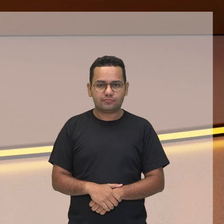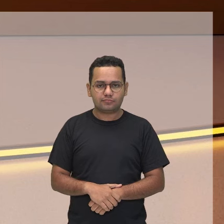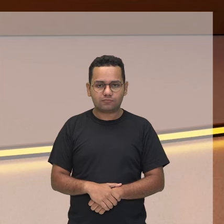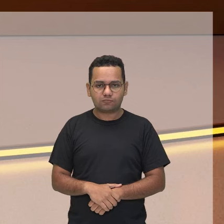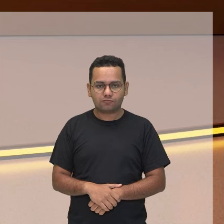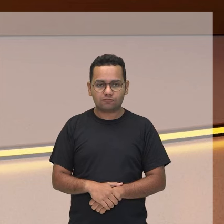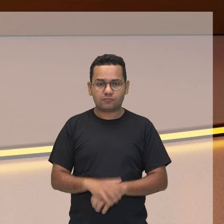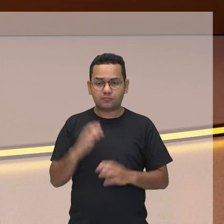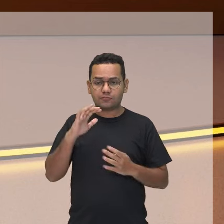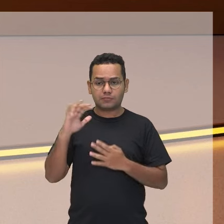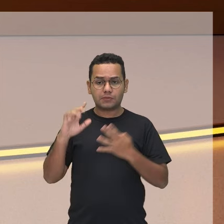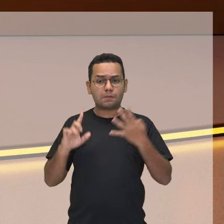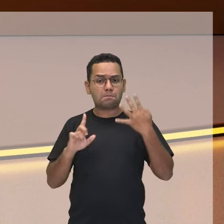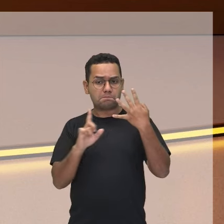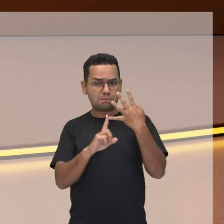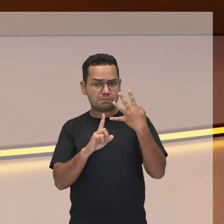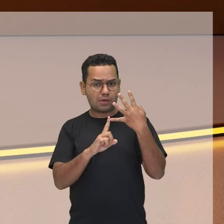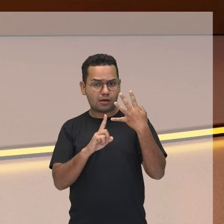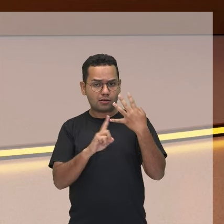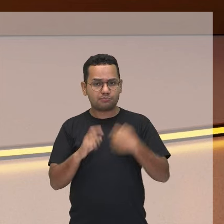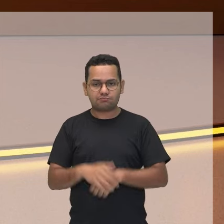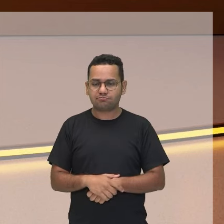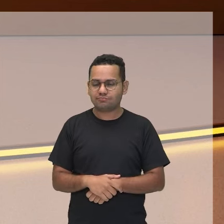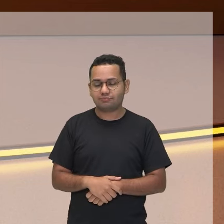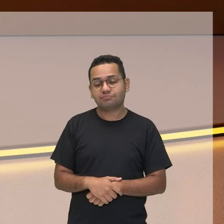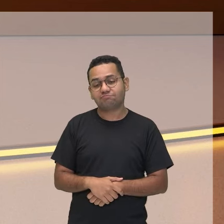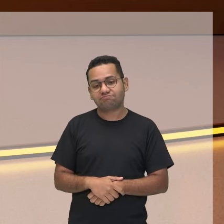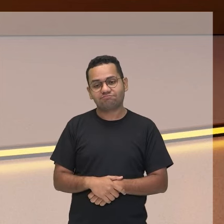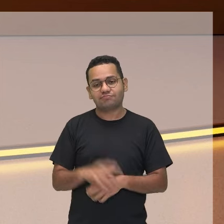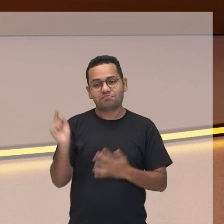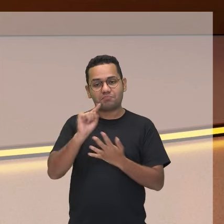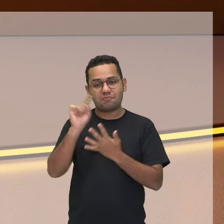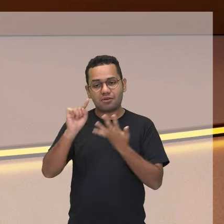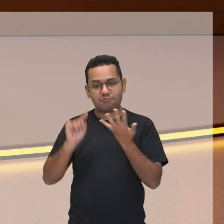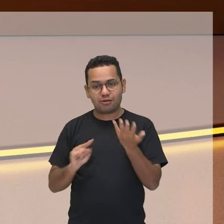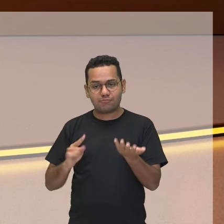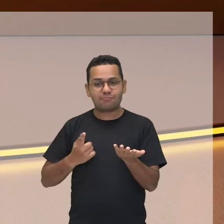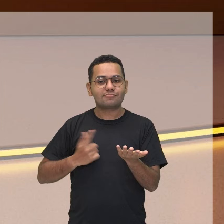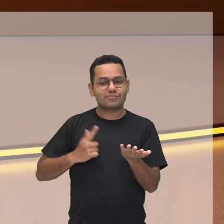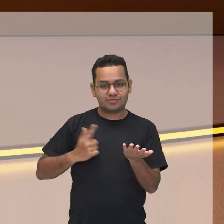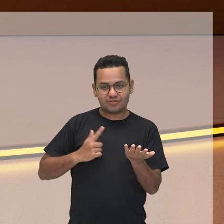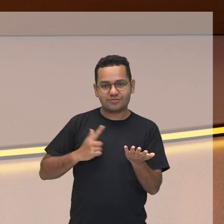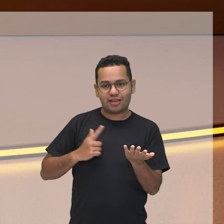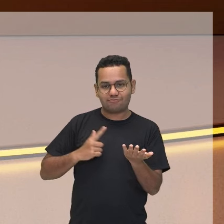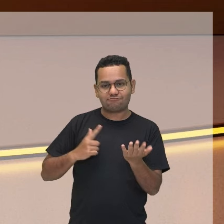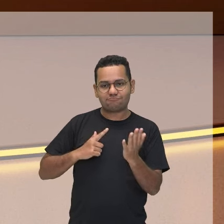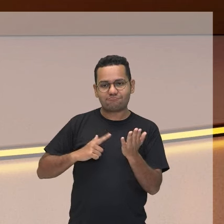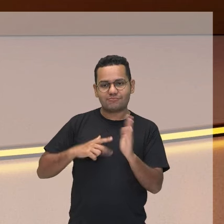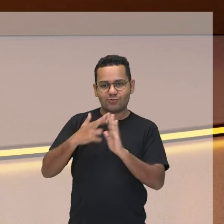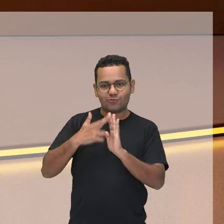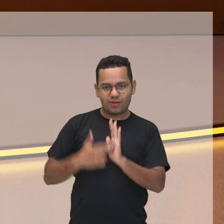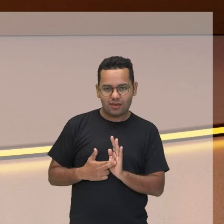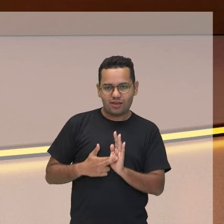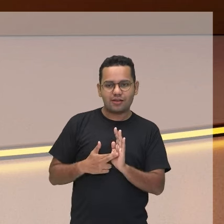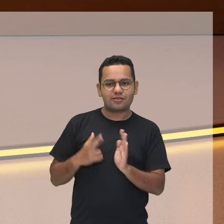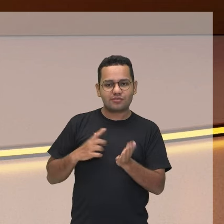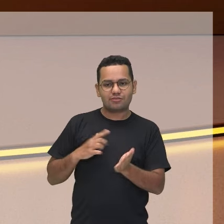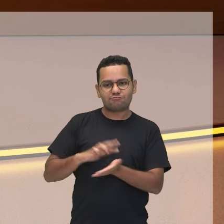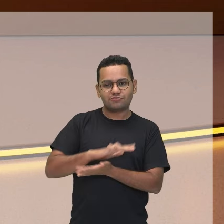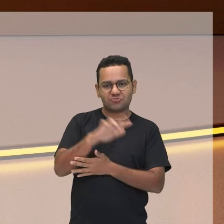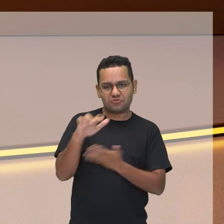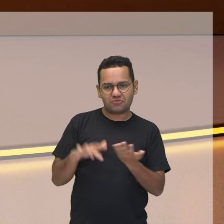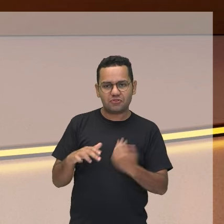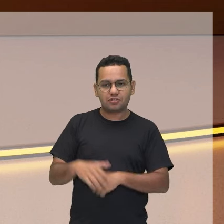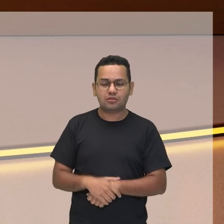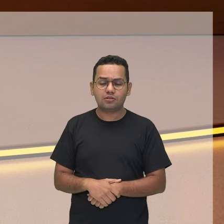se nós analisarmos, todas as religiões passam por isso, porque todas as religiões têm o seu dogma, têm a sua profissão de fé, têm a